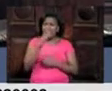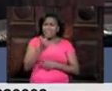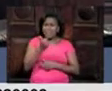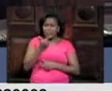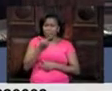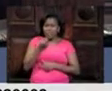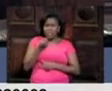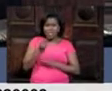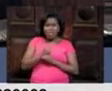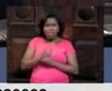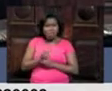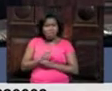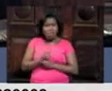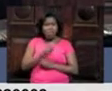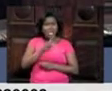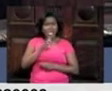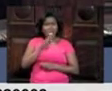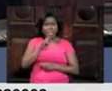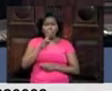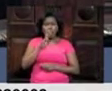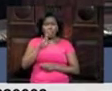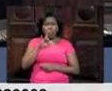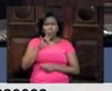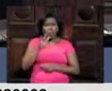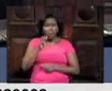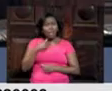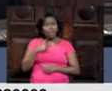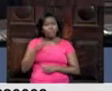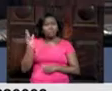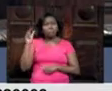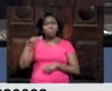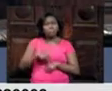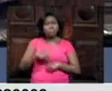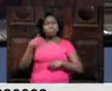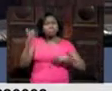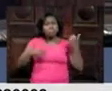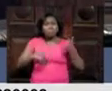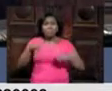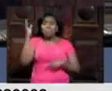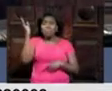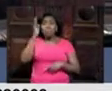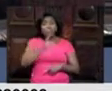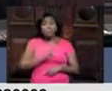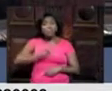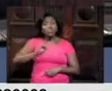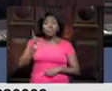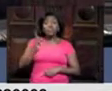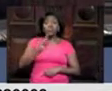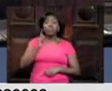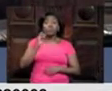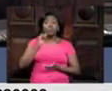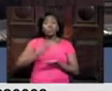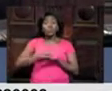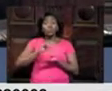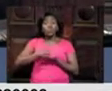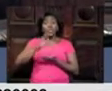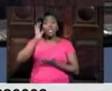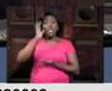ontem falávamos sobre isso em audiência pública, com a presença de Vossa Excelência, o Brasil não tenha resolvido